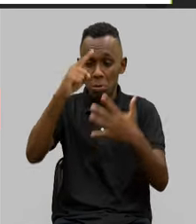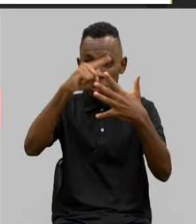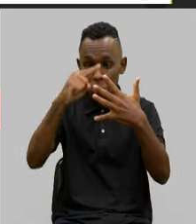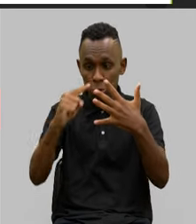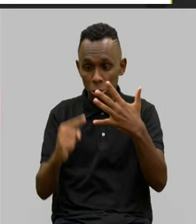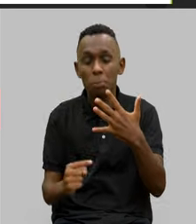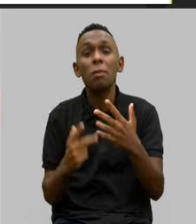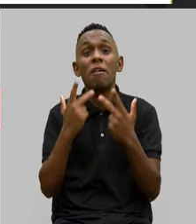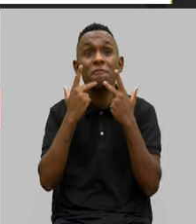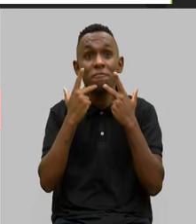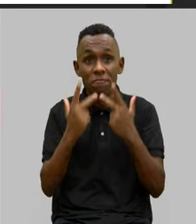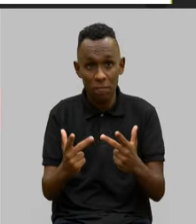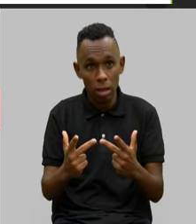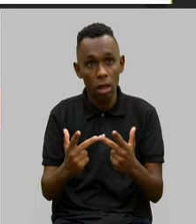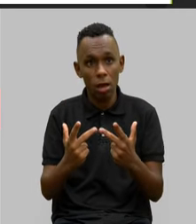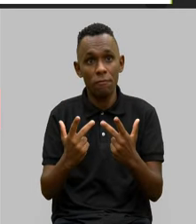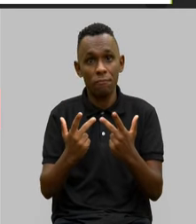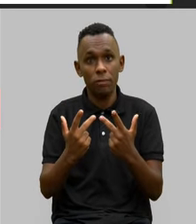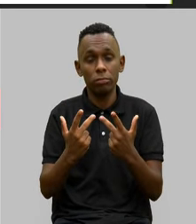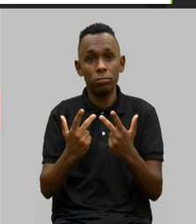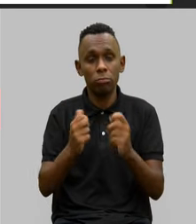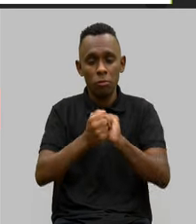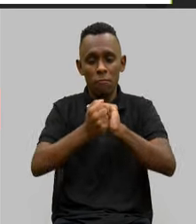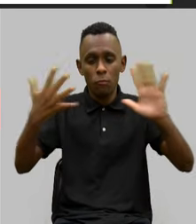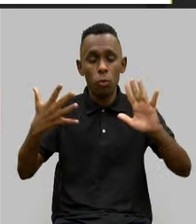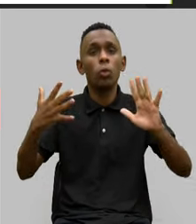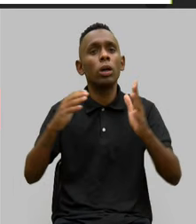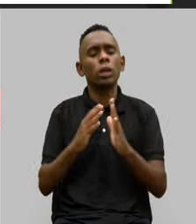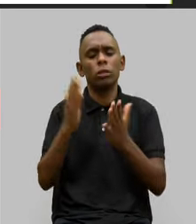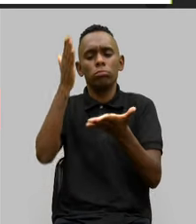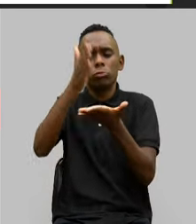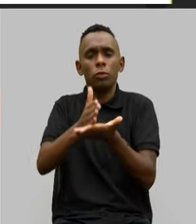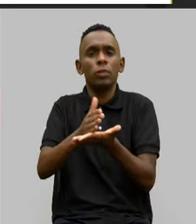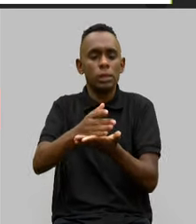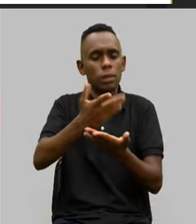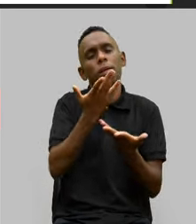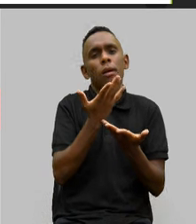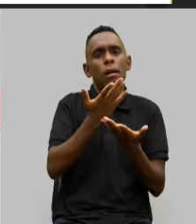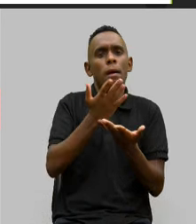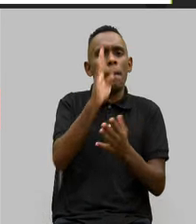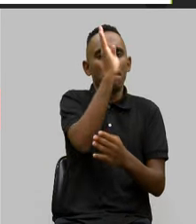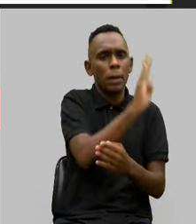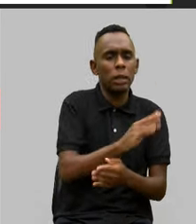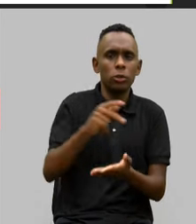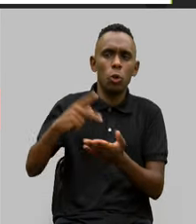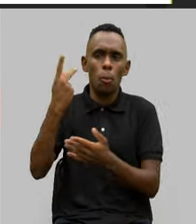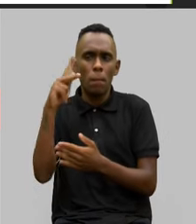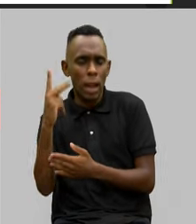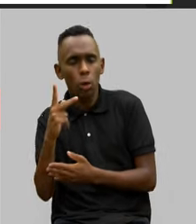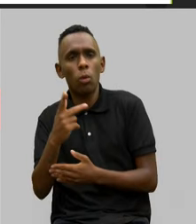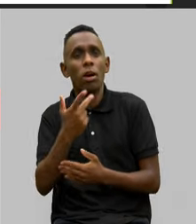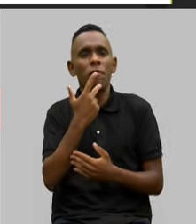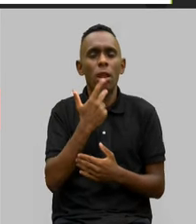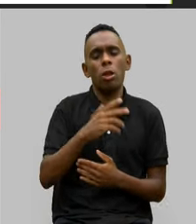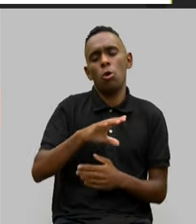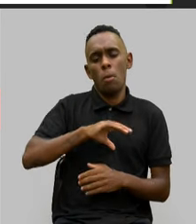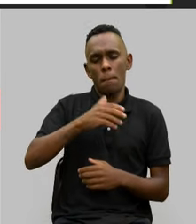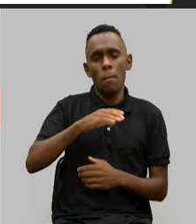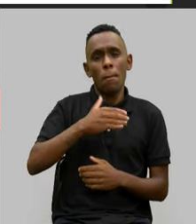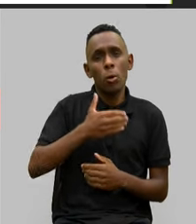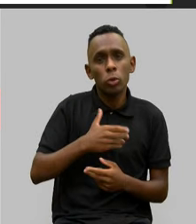ele ficou se meses na divisa entre Brasil e Paraguai saiu daqui falando português espanhol e